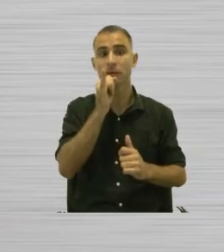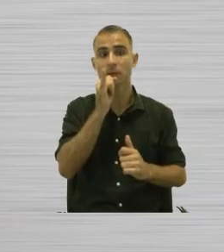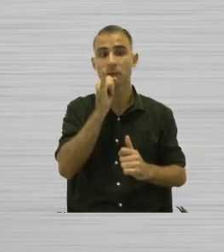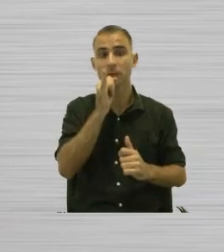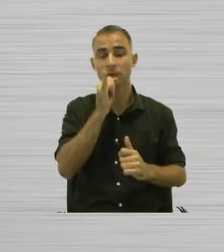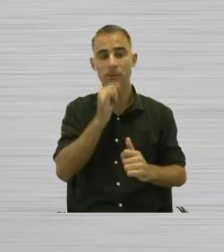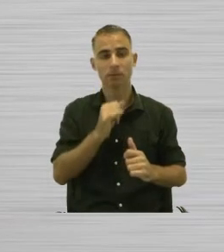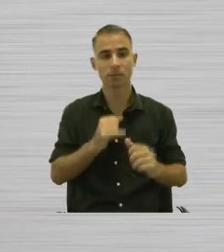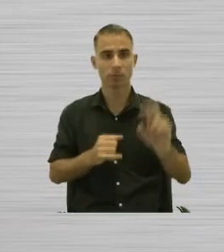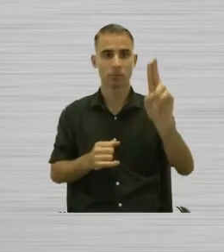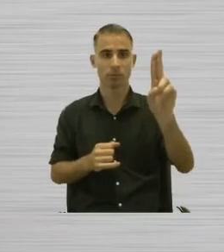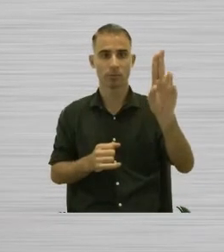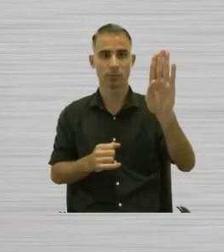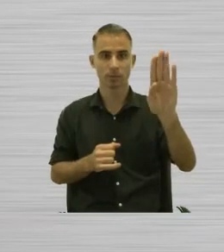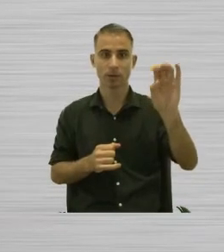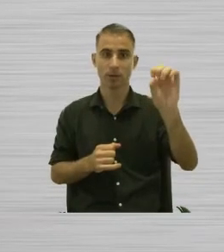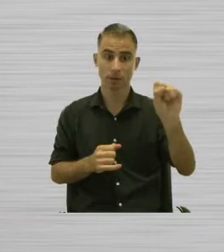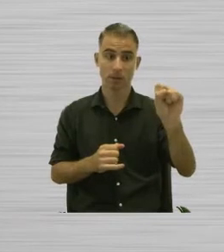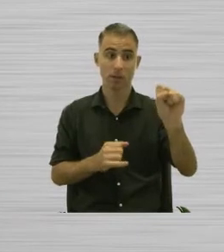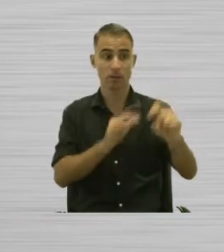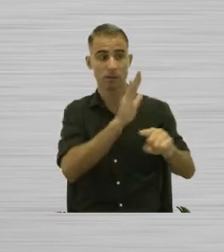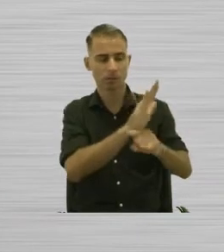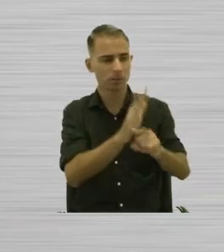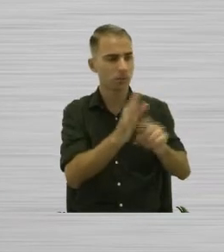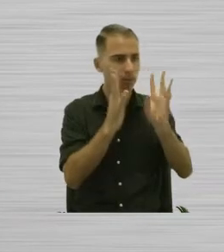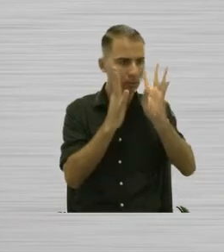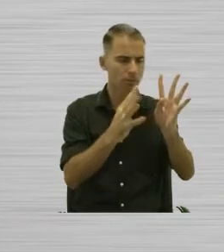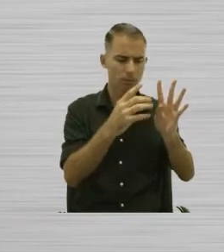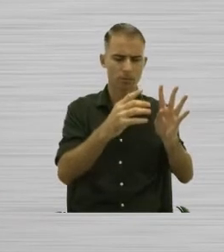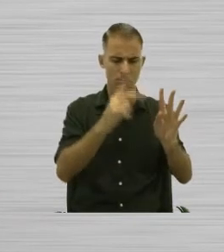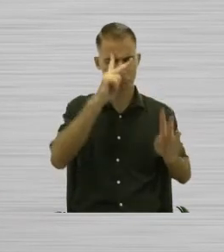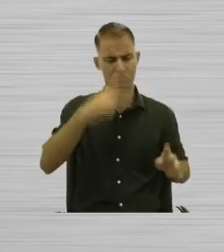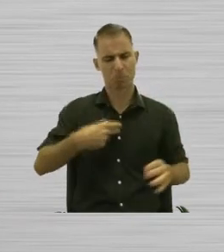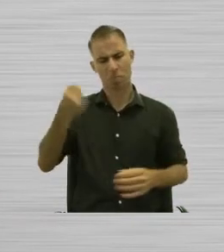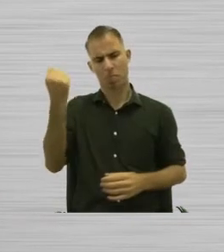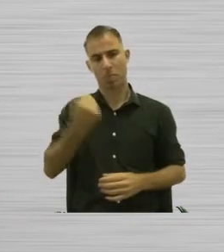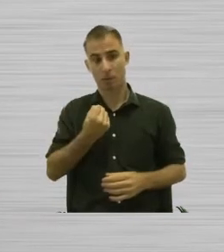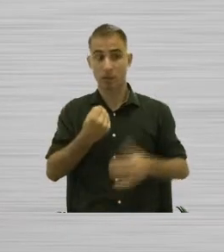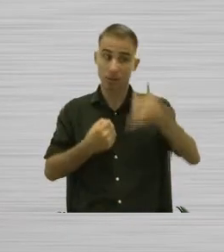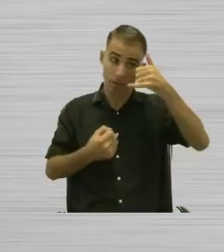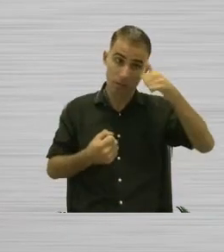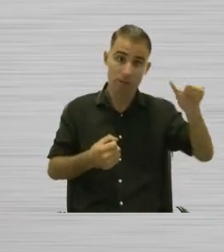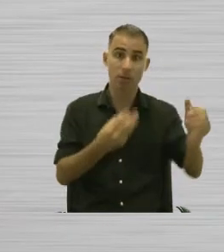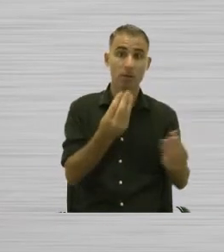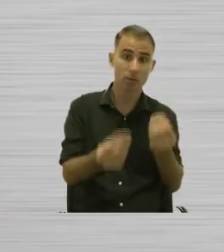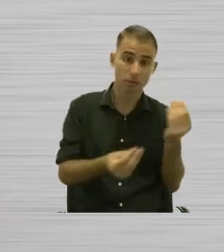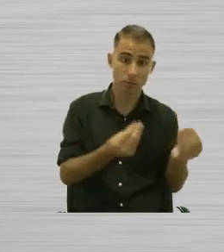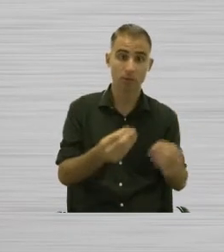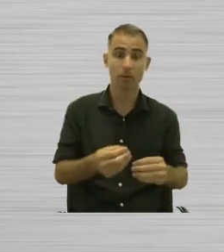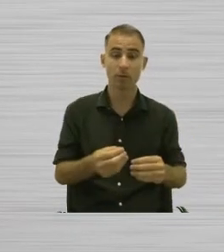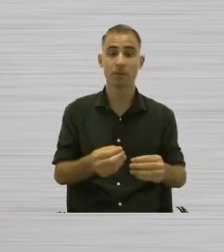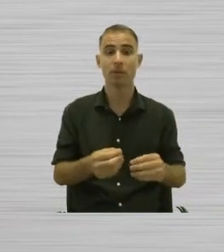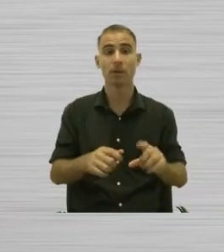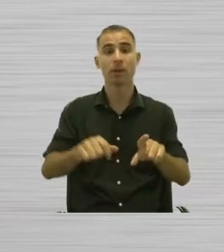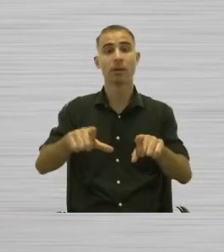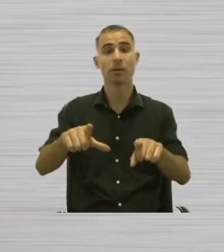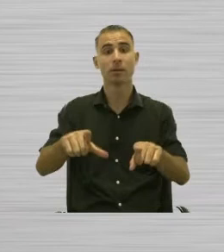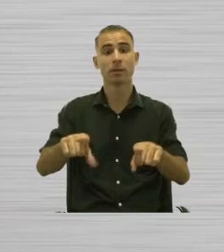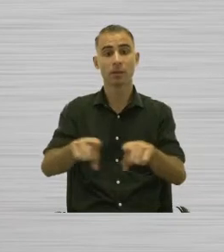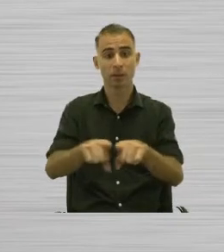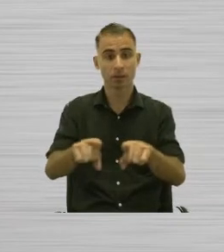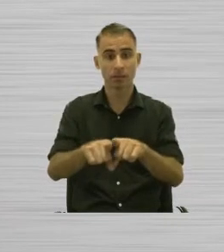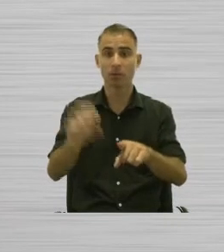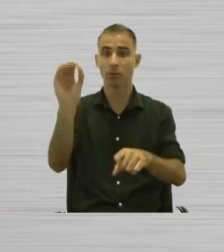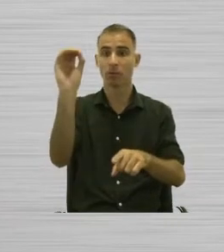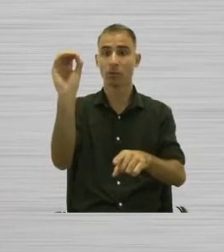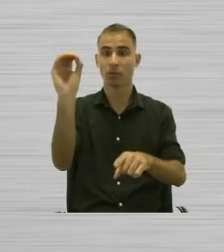com relação à prevenção ao suicídio. Nós tivemos o Outubro Rosa, o mês de combate ao câncer de mama, e